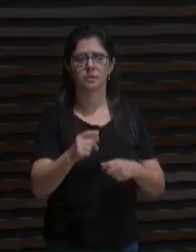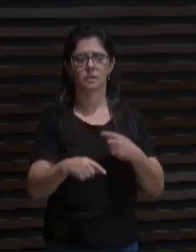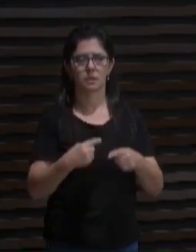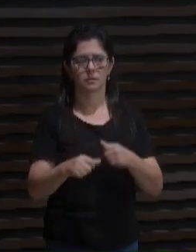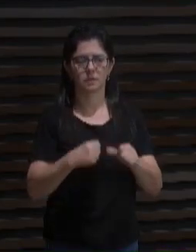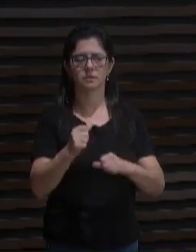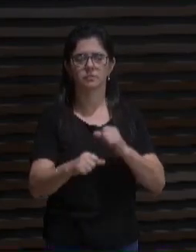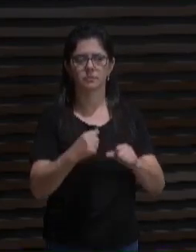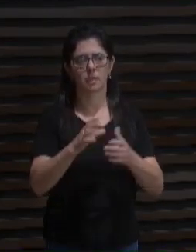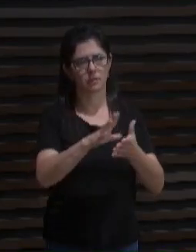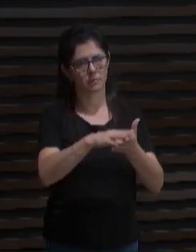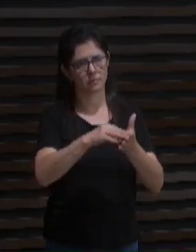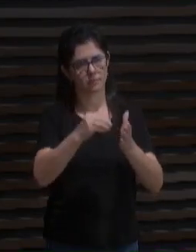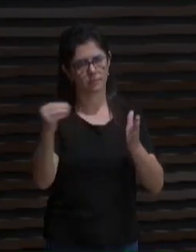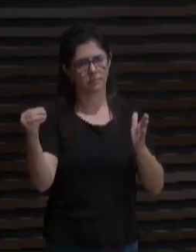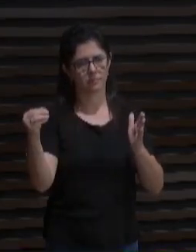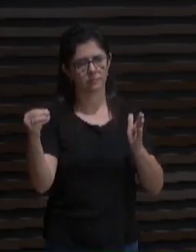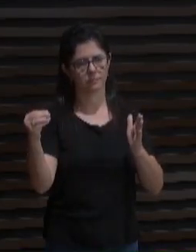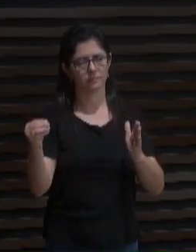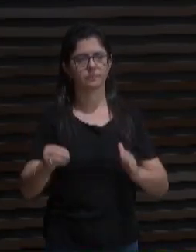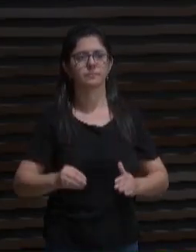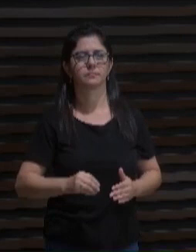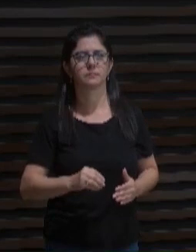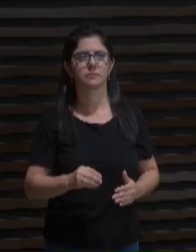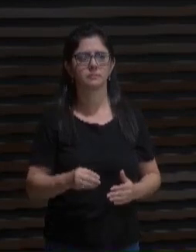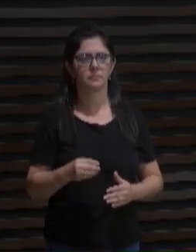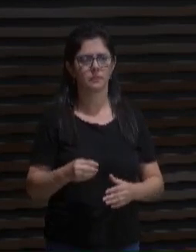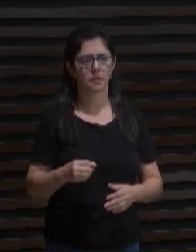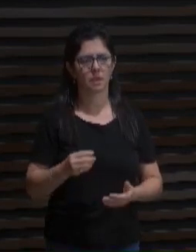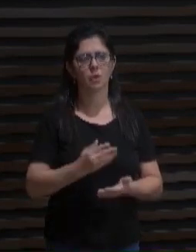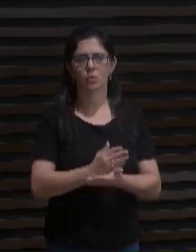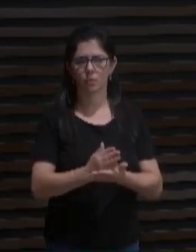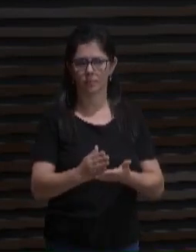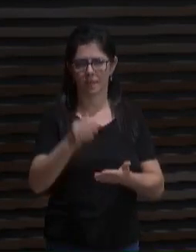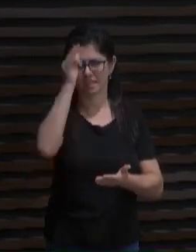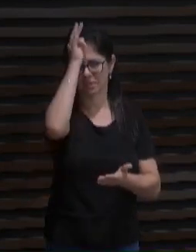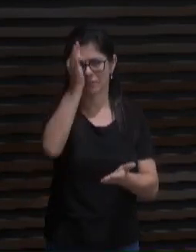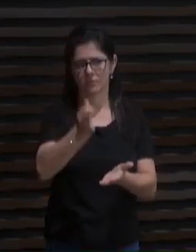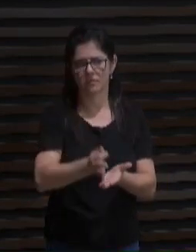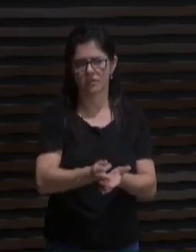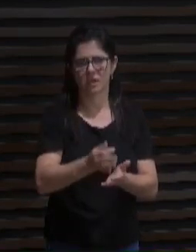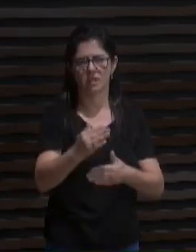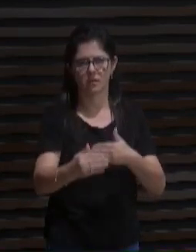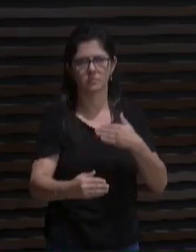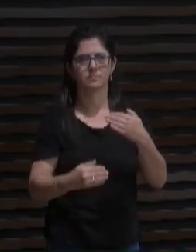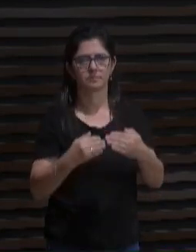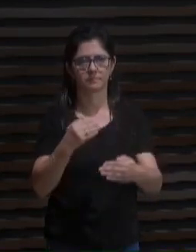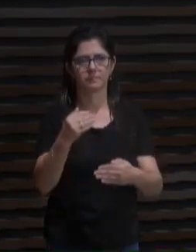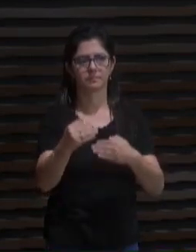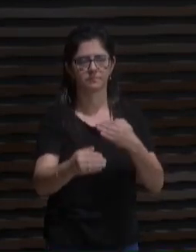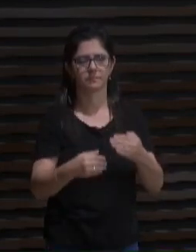irmão. A gente começa na nossa fé caminhando ali, mas daqui a pouco Deus pode nos usar para